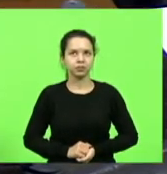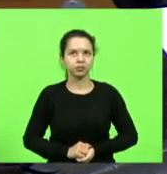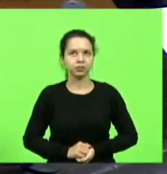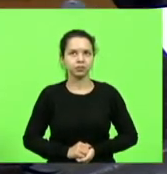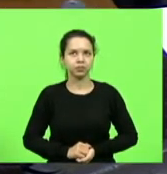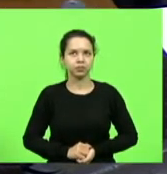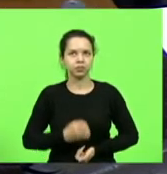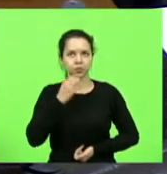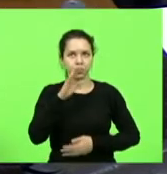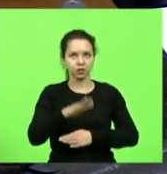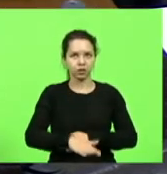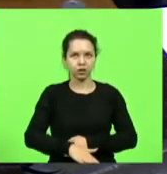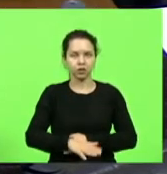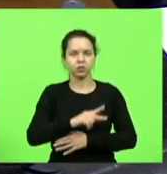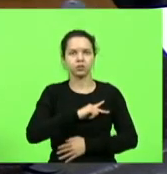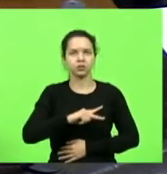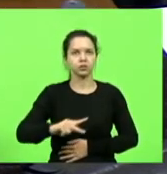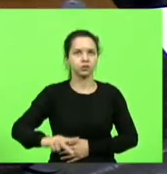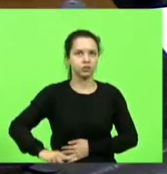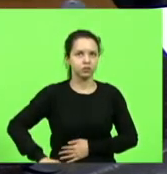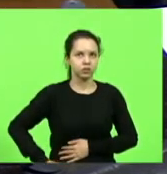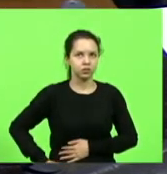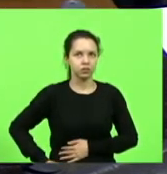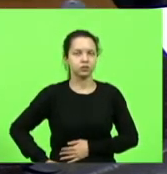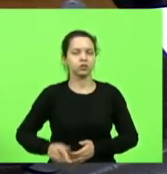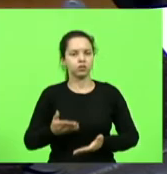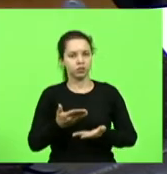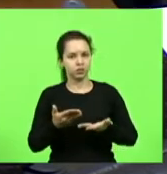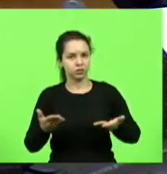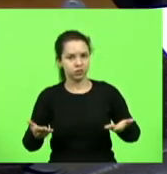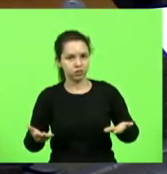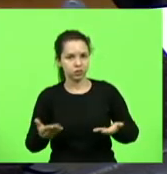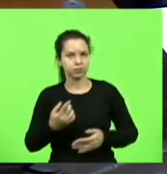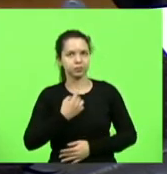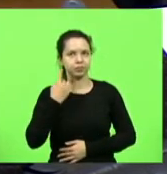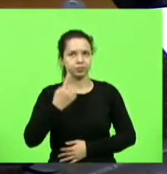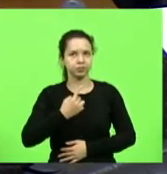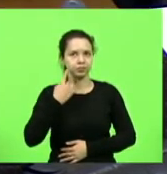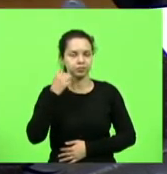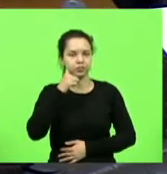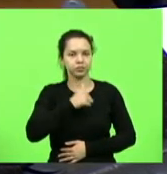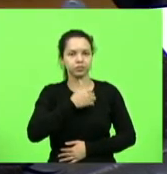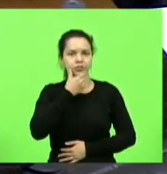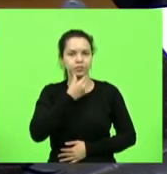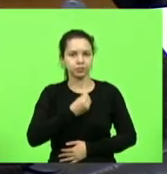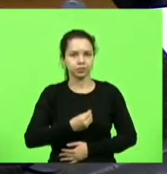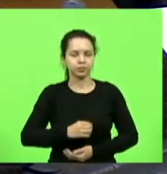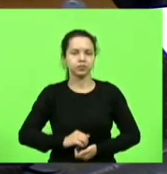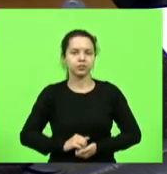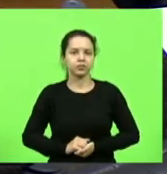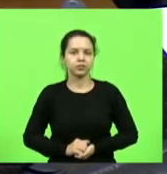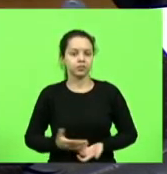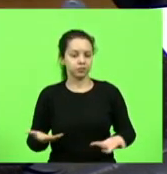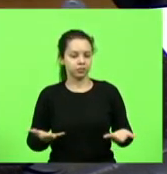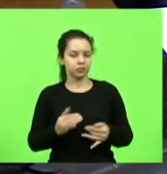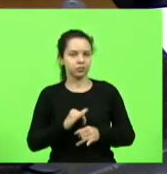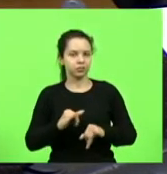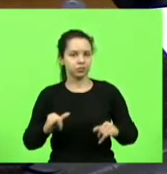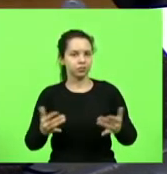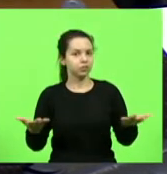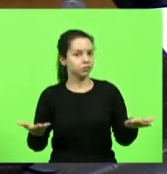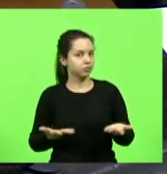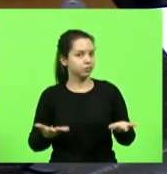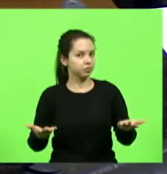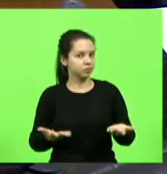Boa tarde, senhor presidente. Boa tarde, companheiros deputados, deputadas. Eu venho me manifestar nesse momento